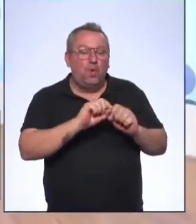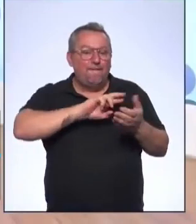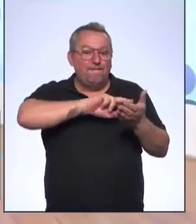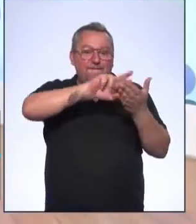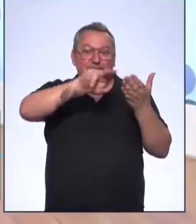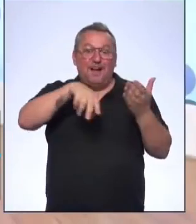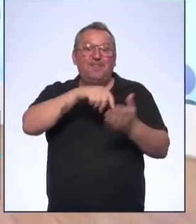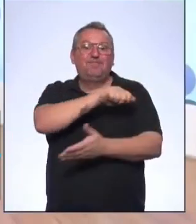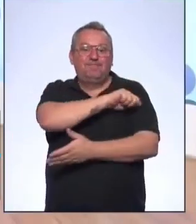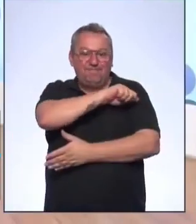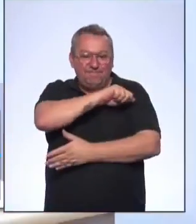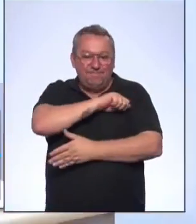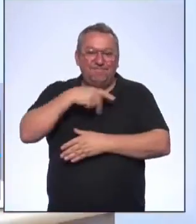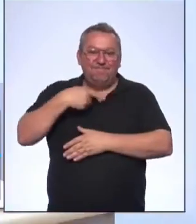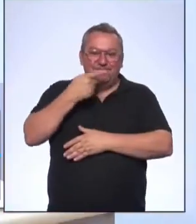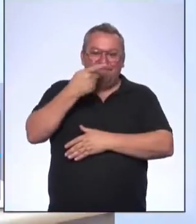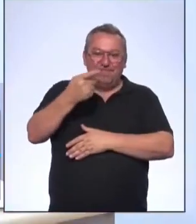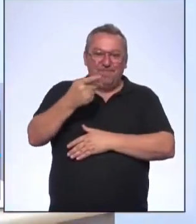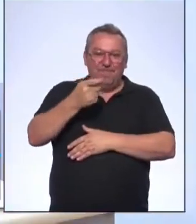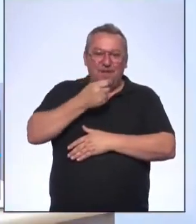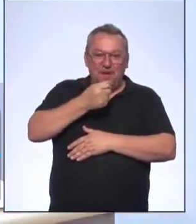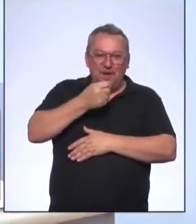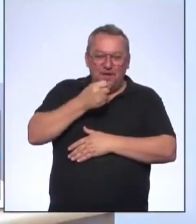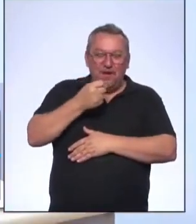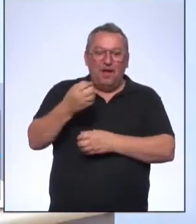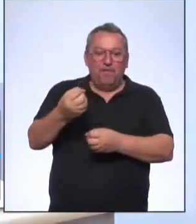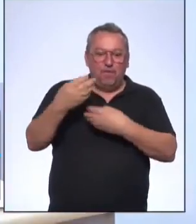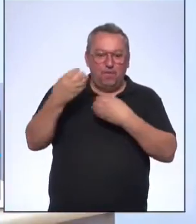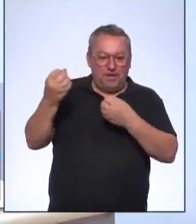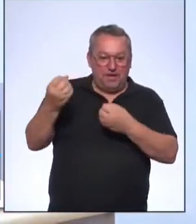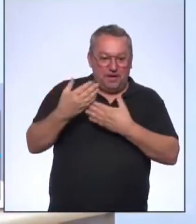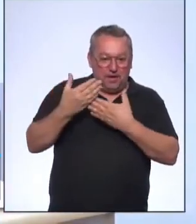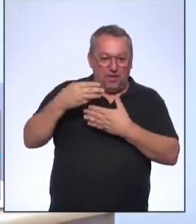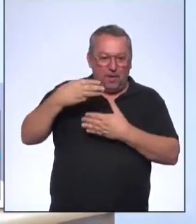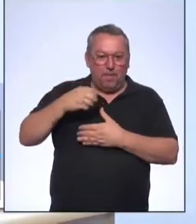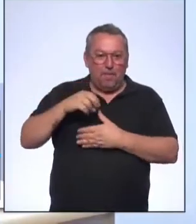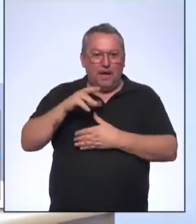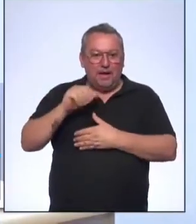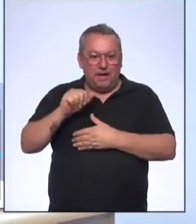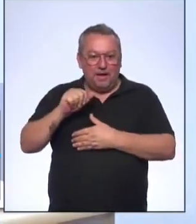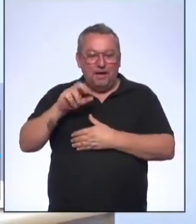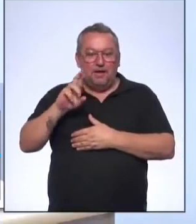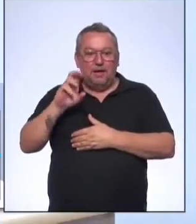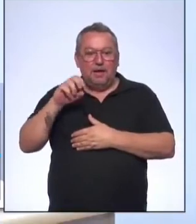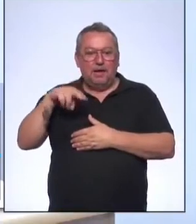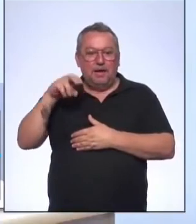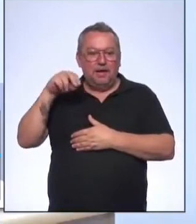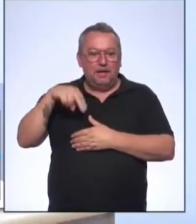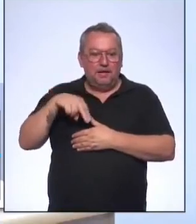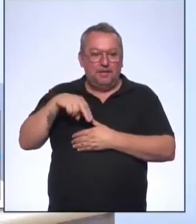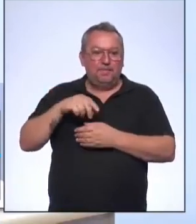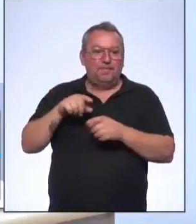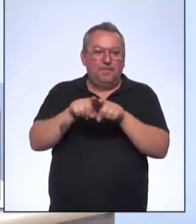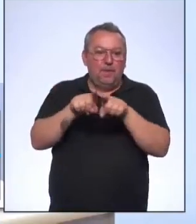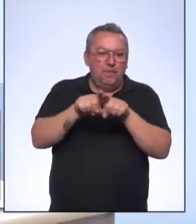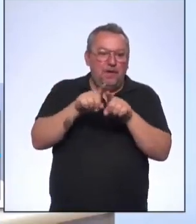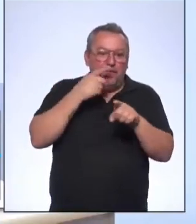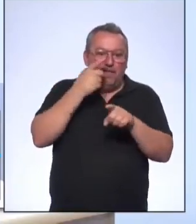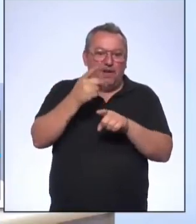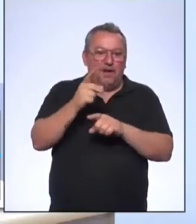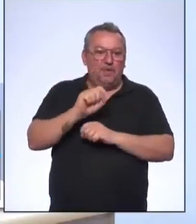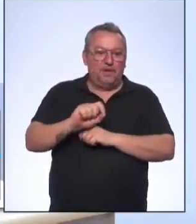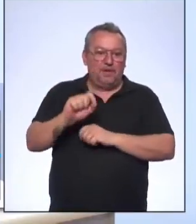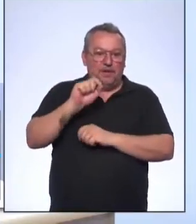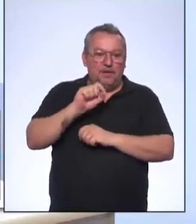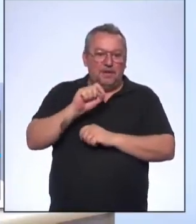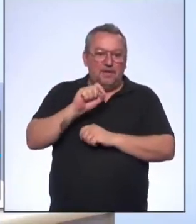alunos aqui falaram a reportagem informativa. A Maíra Barbosa, o Renan Canuto. E também falaram que